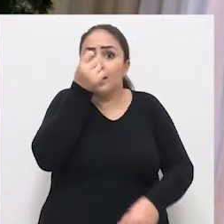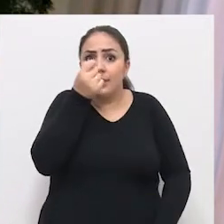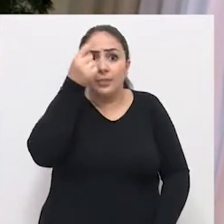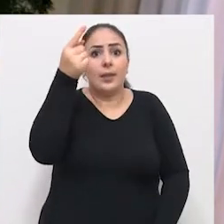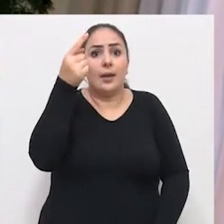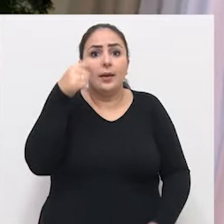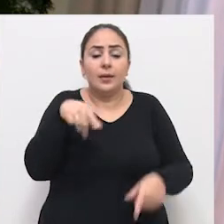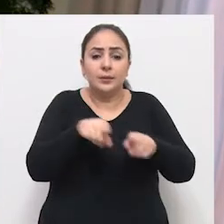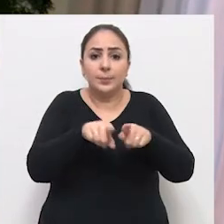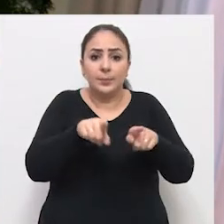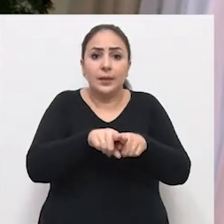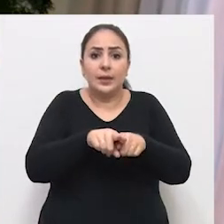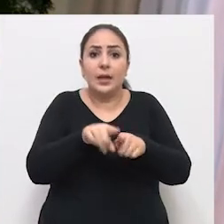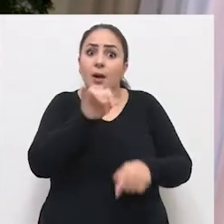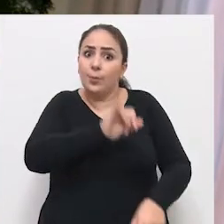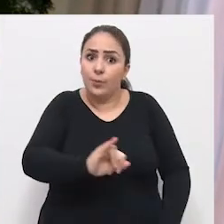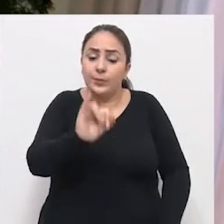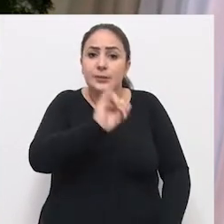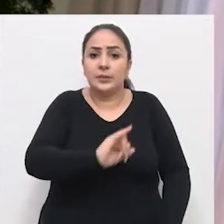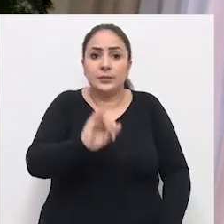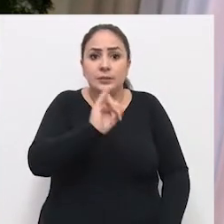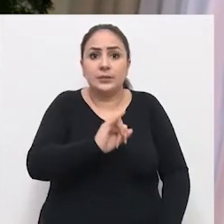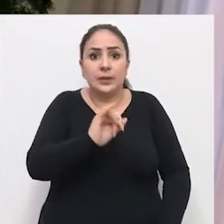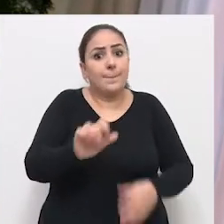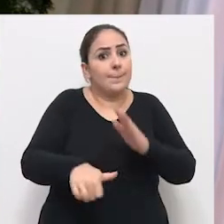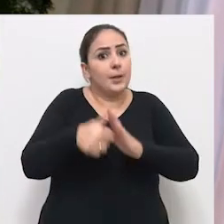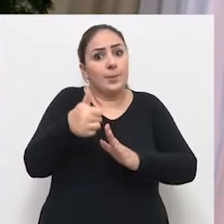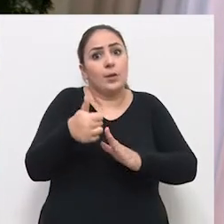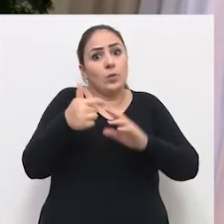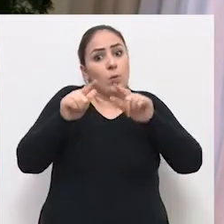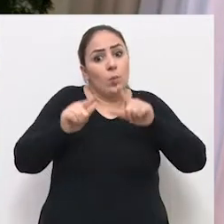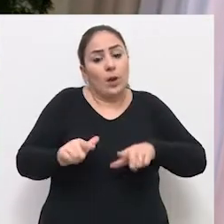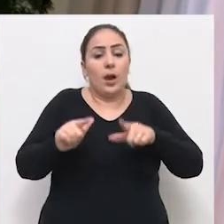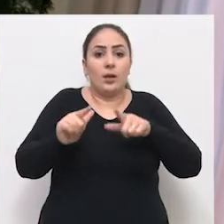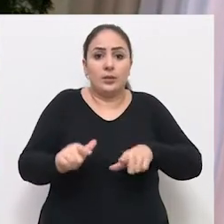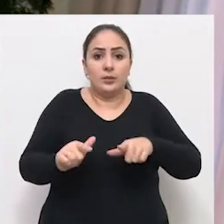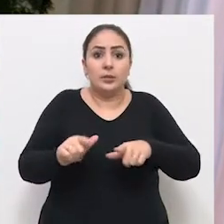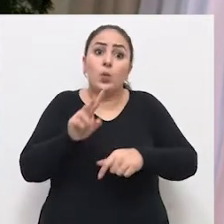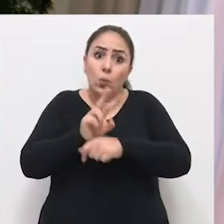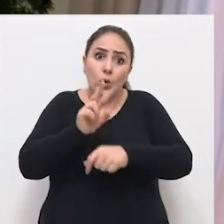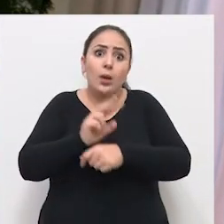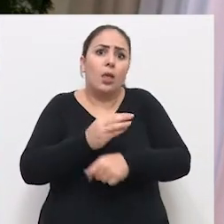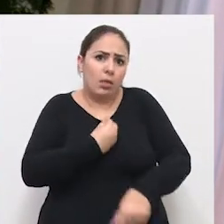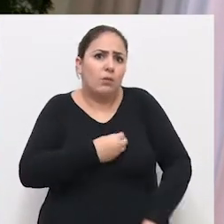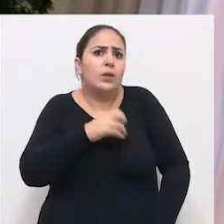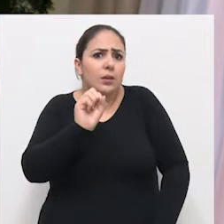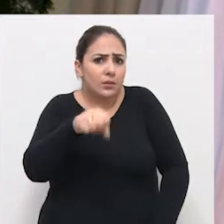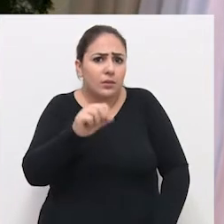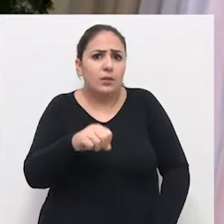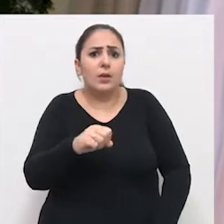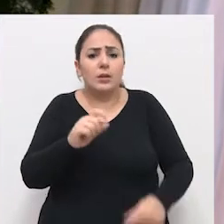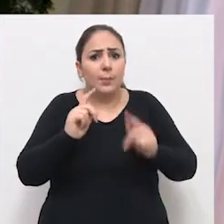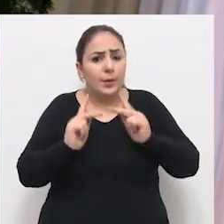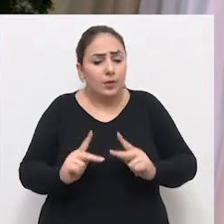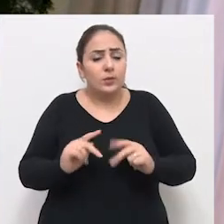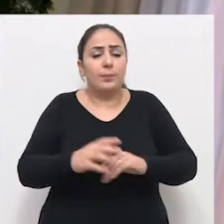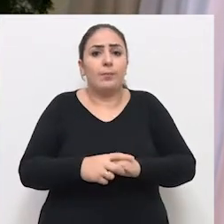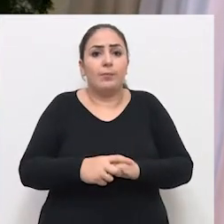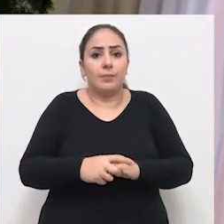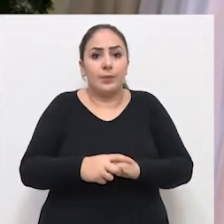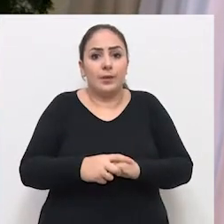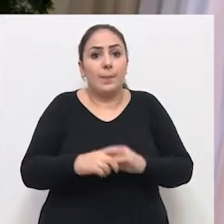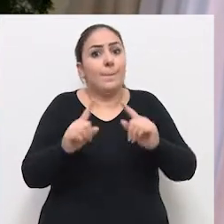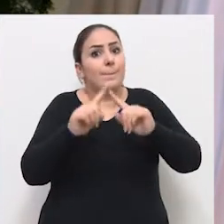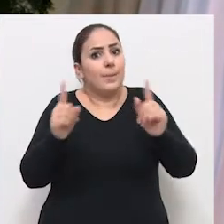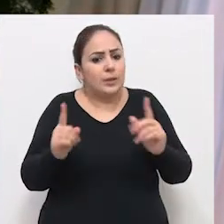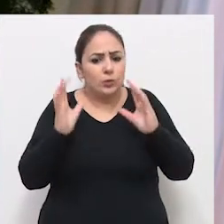corroboramos com a ideia e a importância, em primeiro lugar, de cuidar da vida das pessoas, da